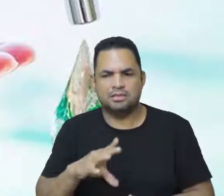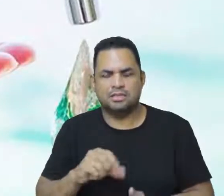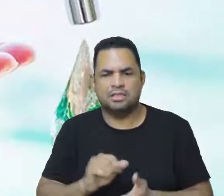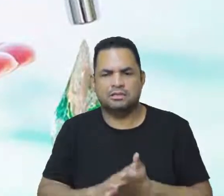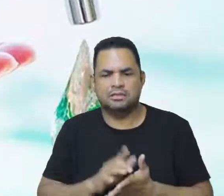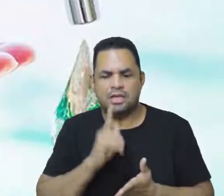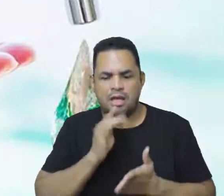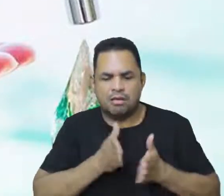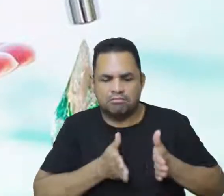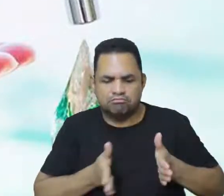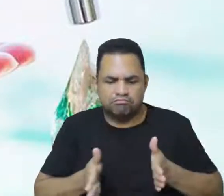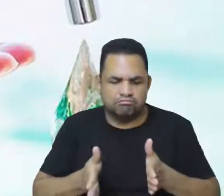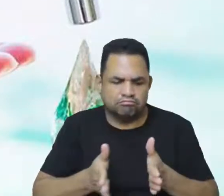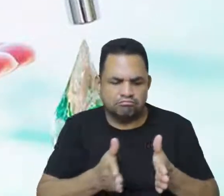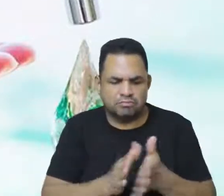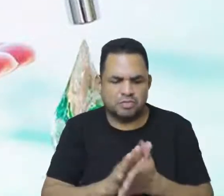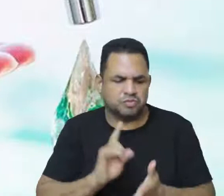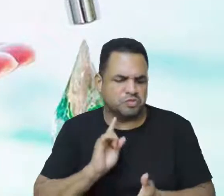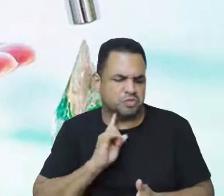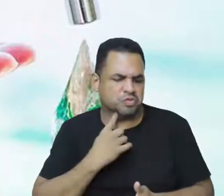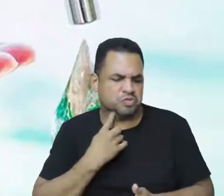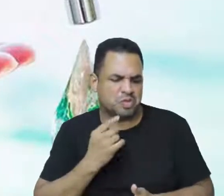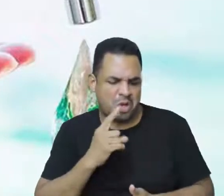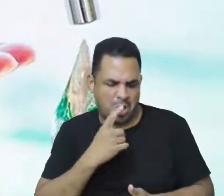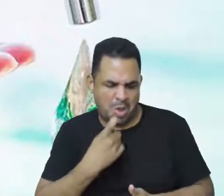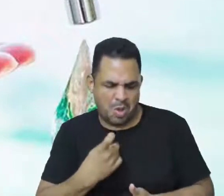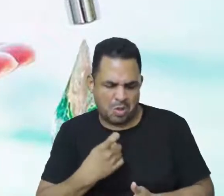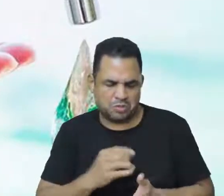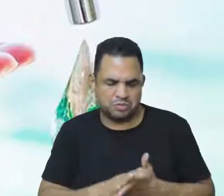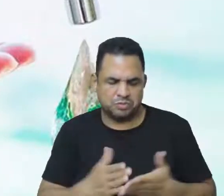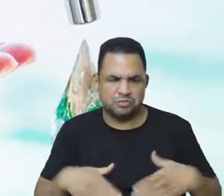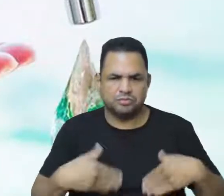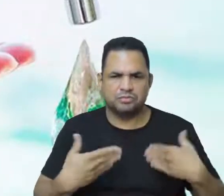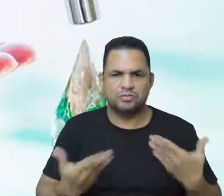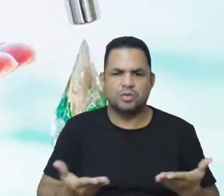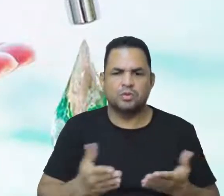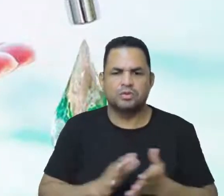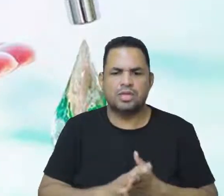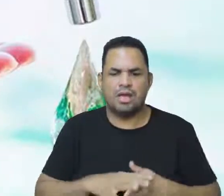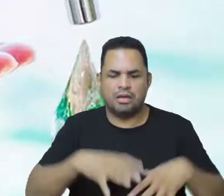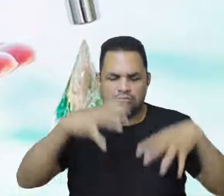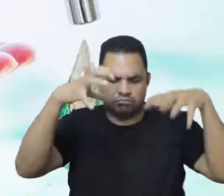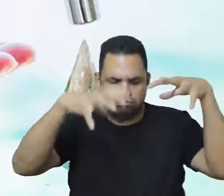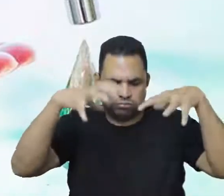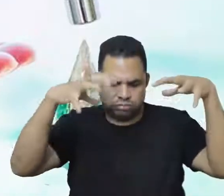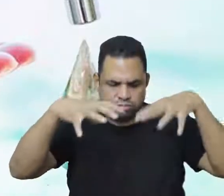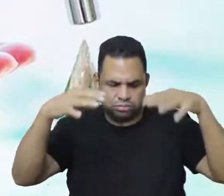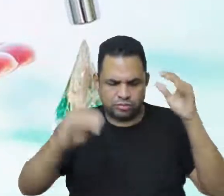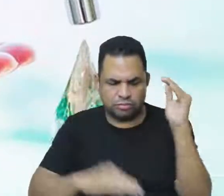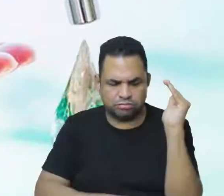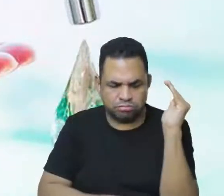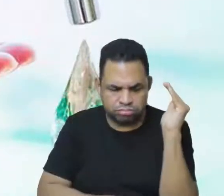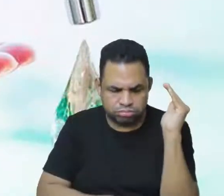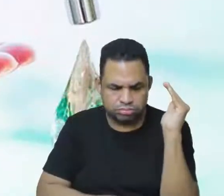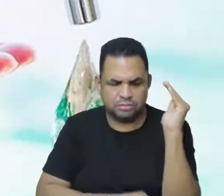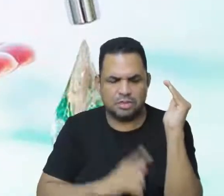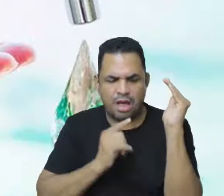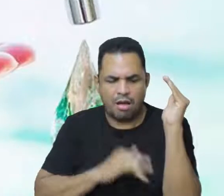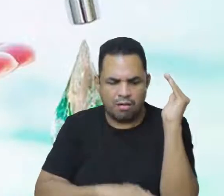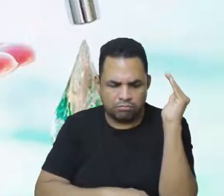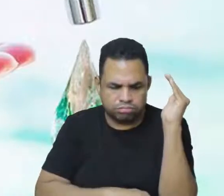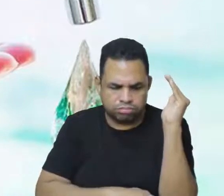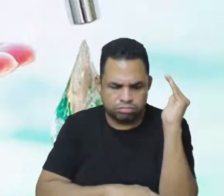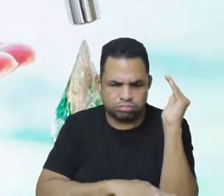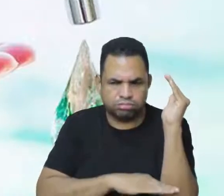vão sendo poluídos. E aí, quando vem o período chuvoso, vem as enchentes.